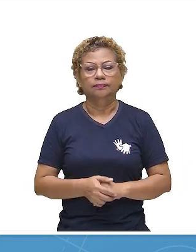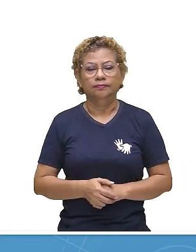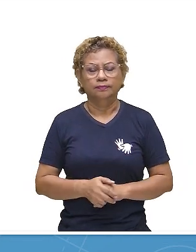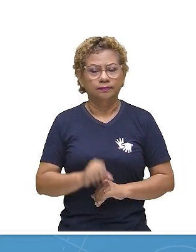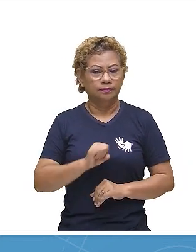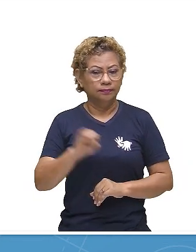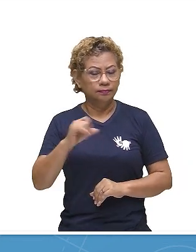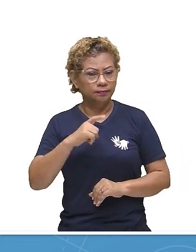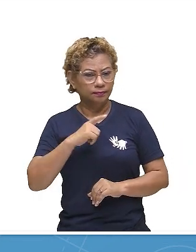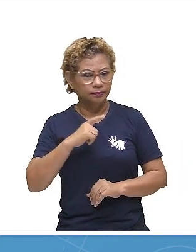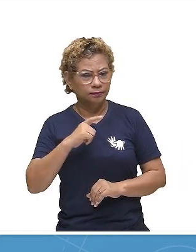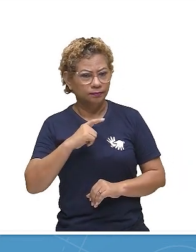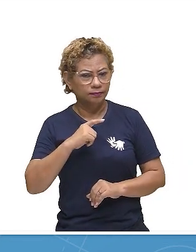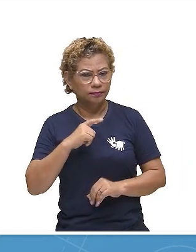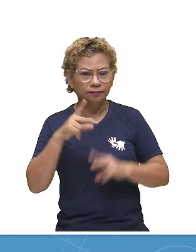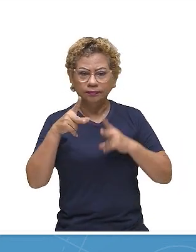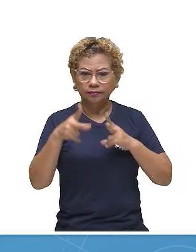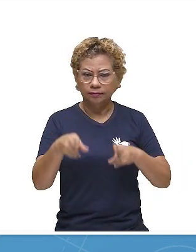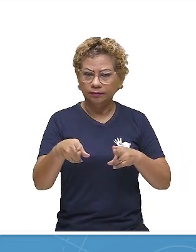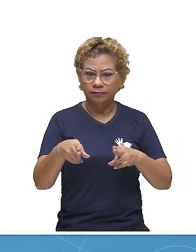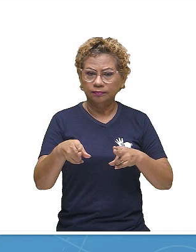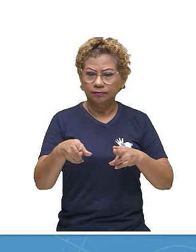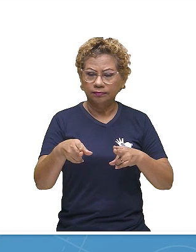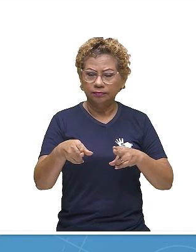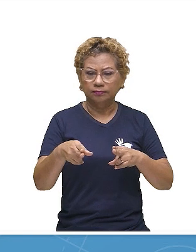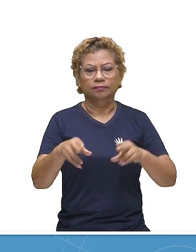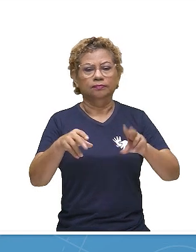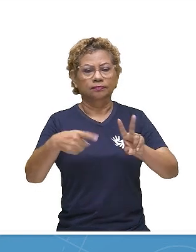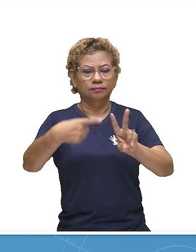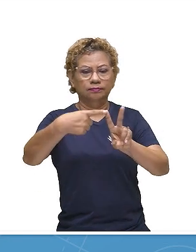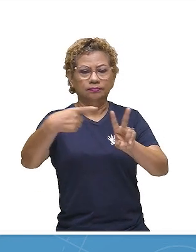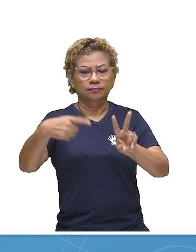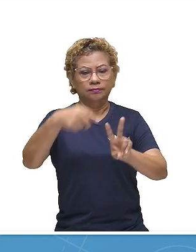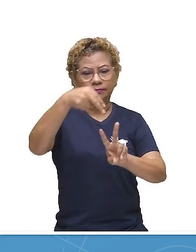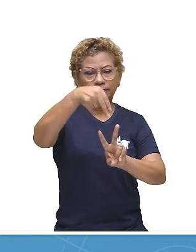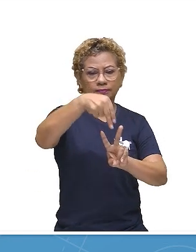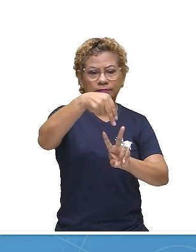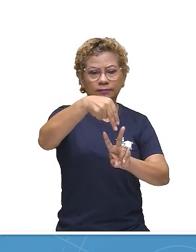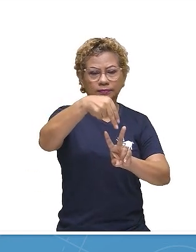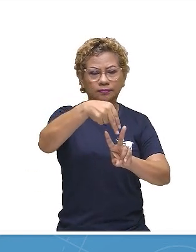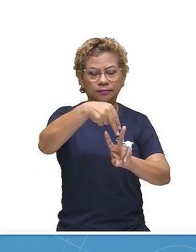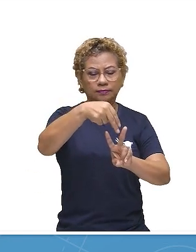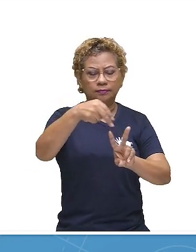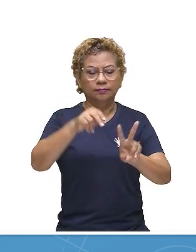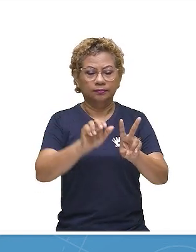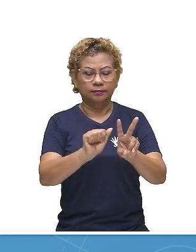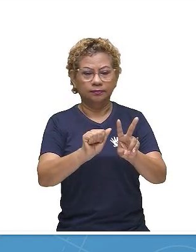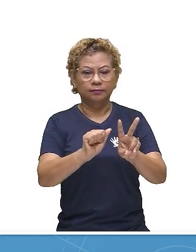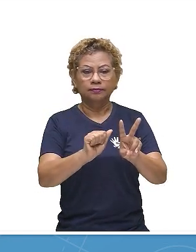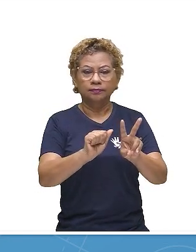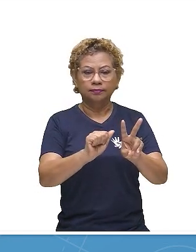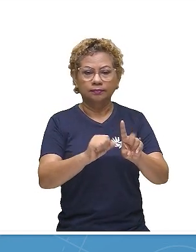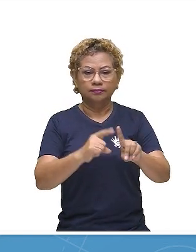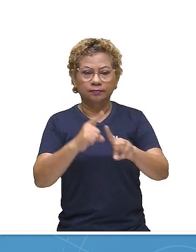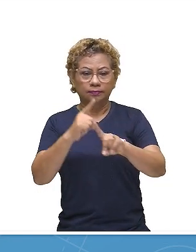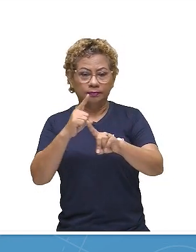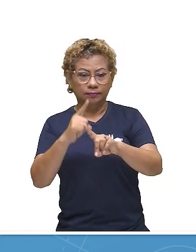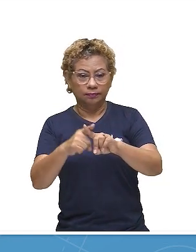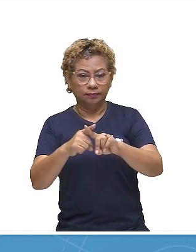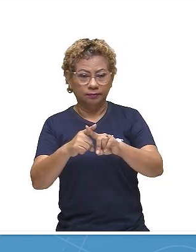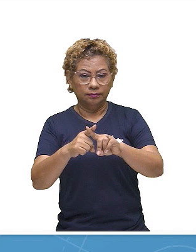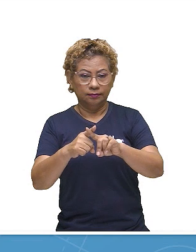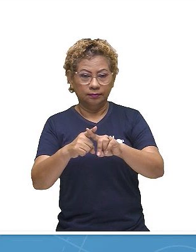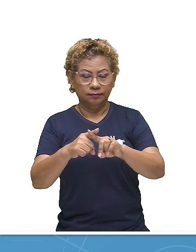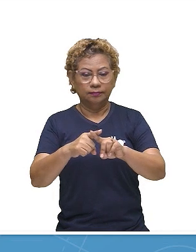esse produto, né, como um produto, né, de radicandos. Ou seja, se eu tenho n raiz de